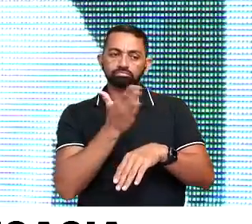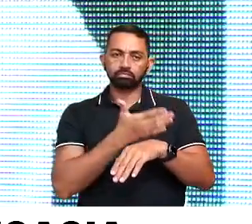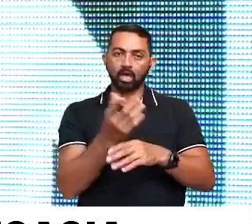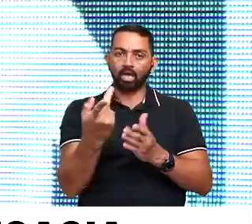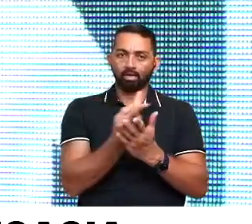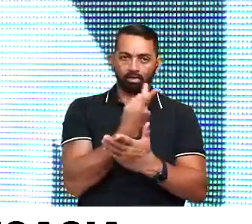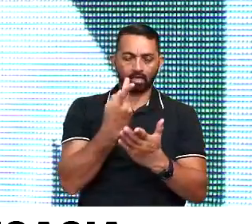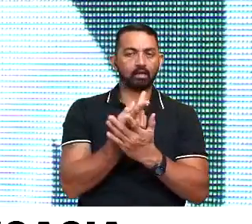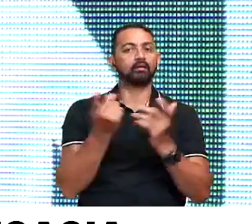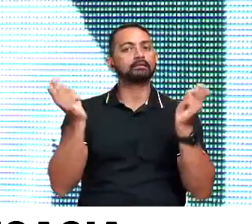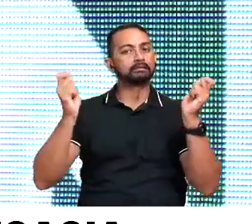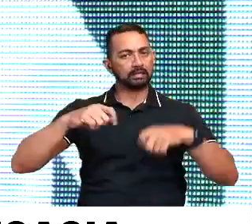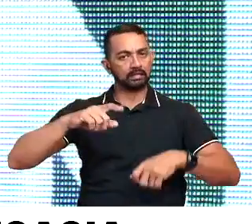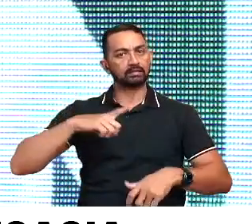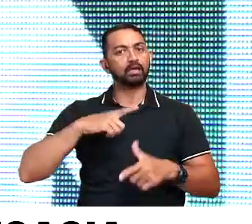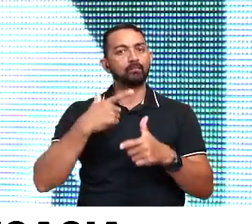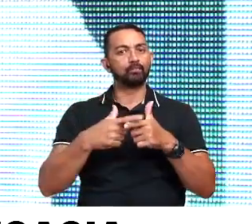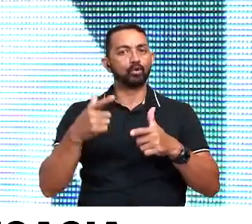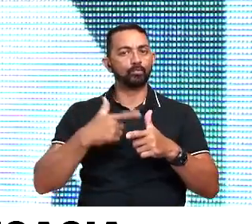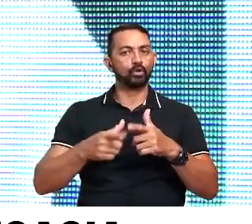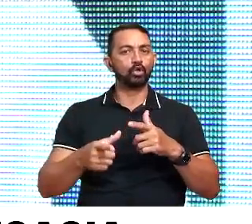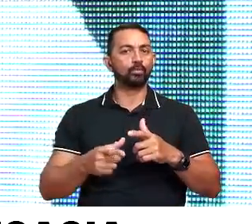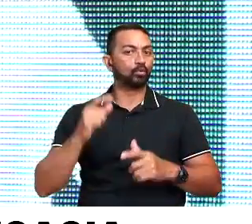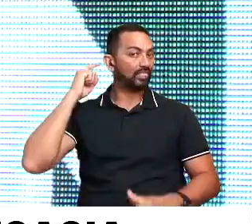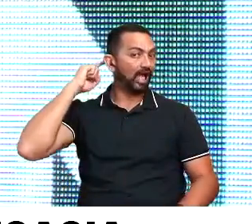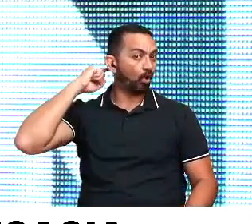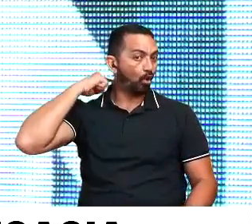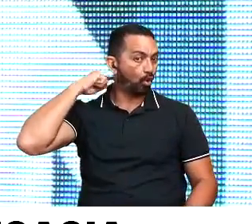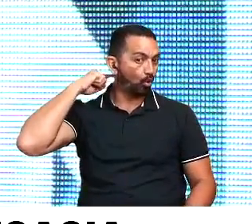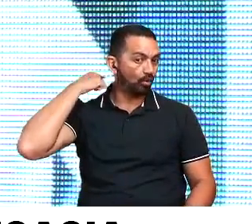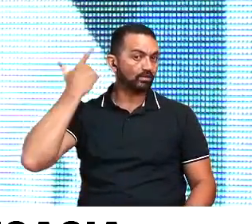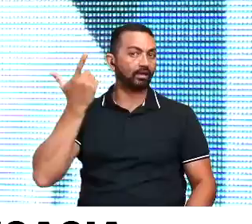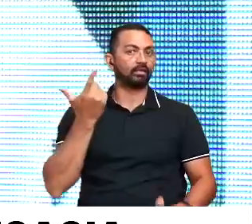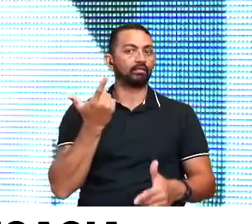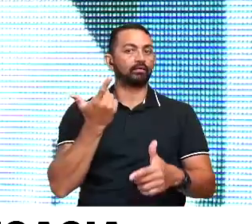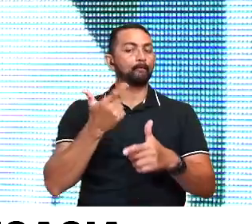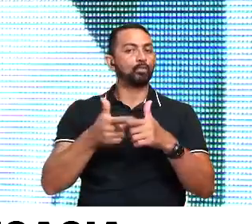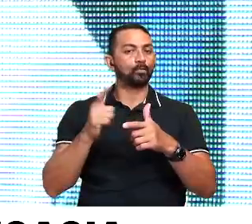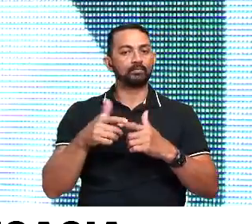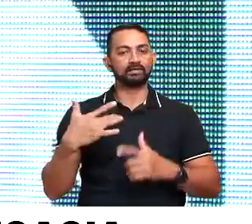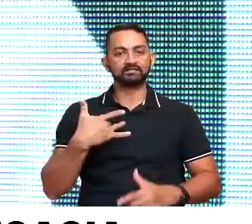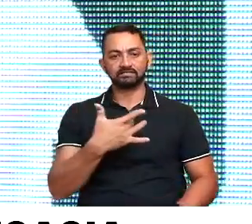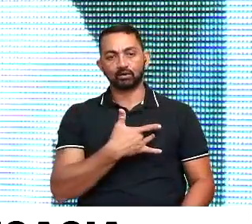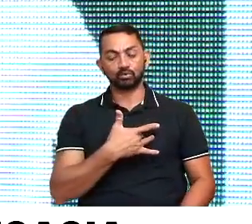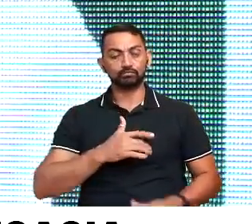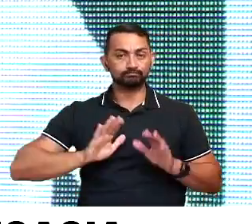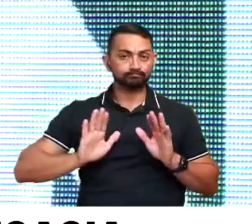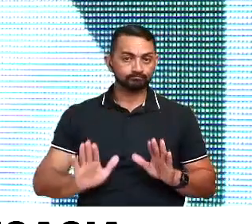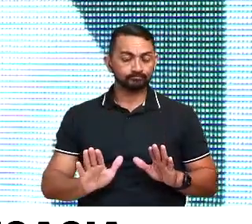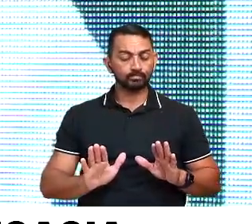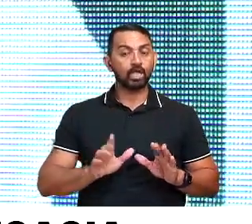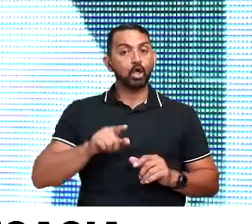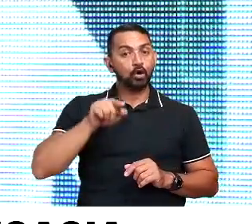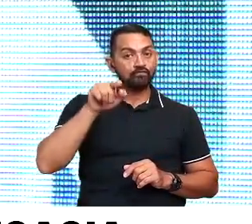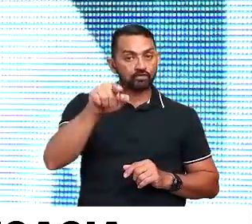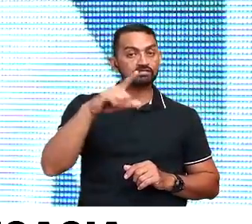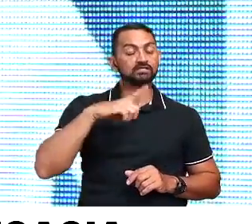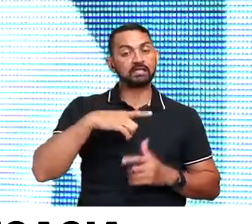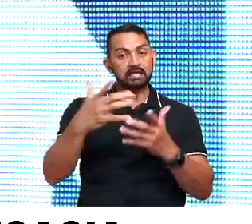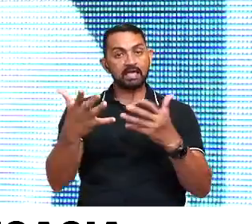for conduzido essa pessoa pode ter algum problema na coluna por exemplo um problema de saúde então